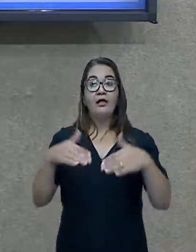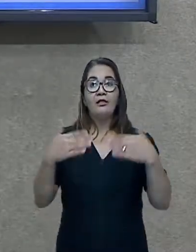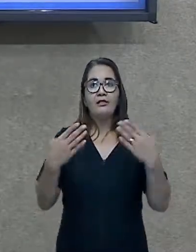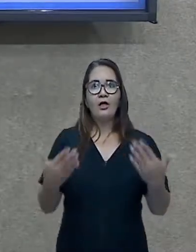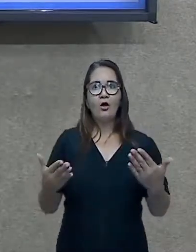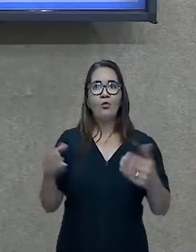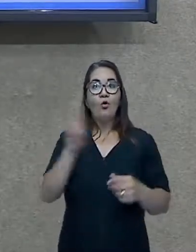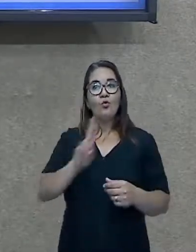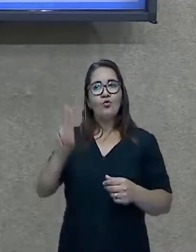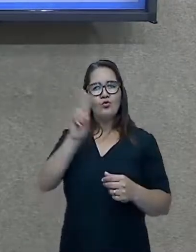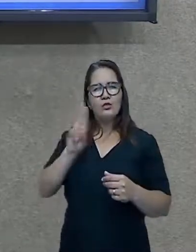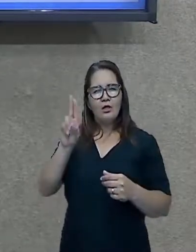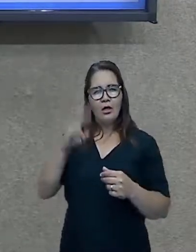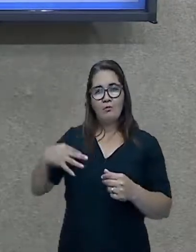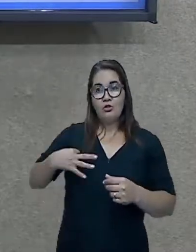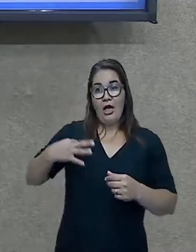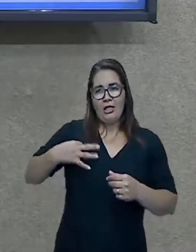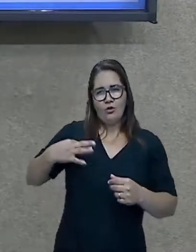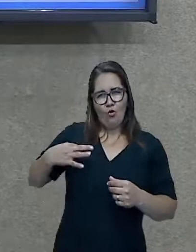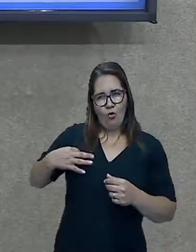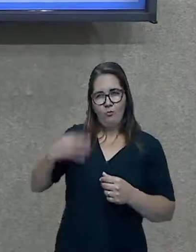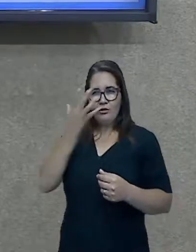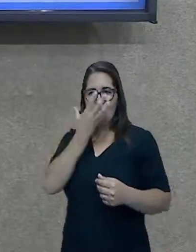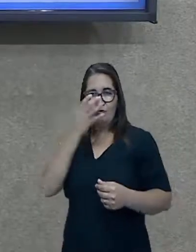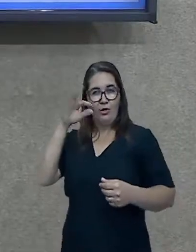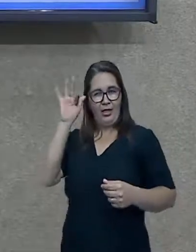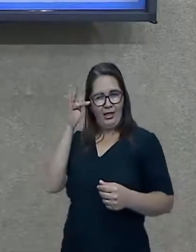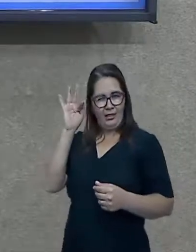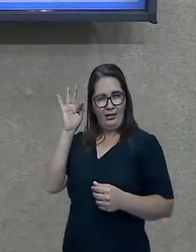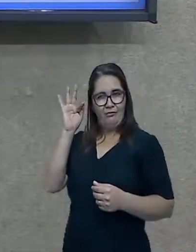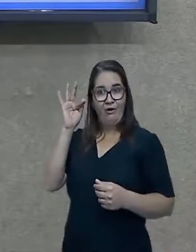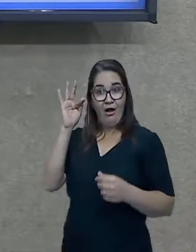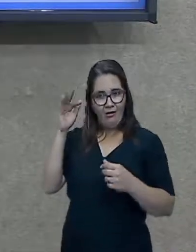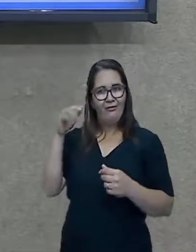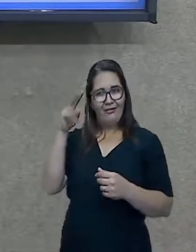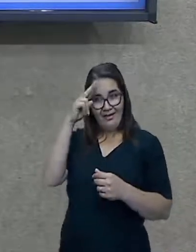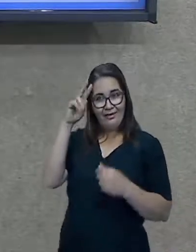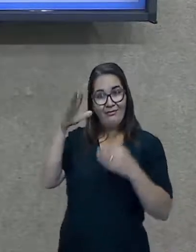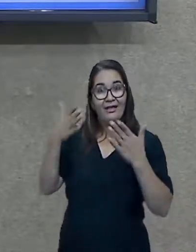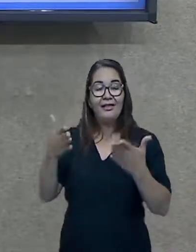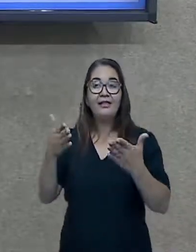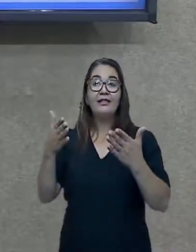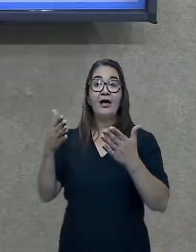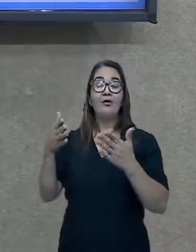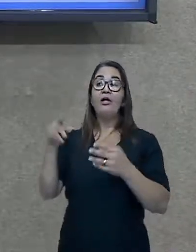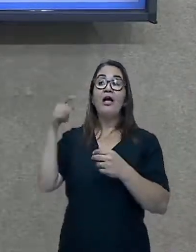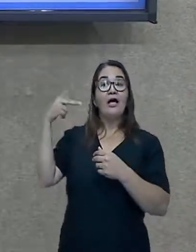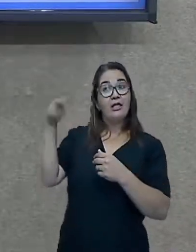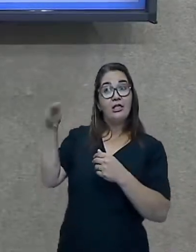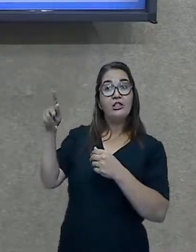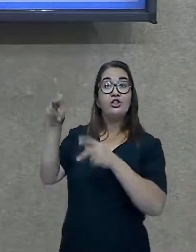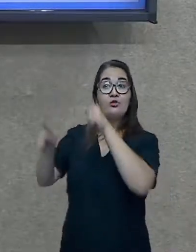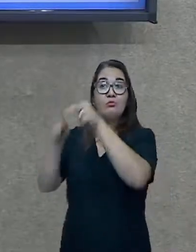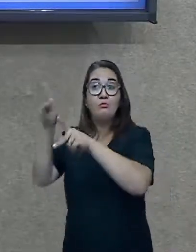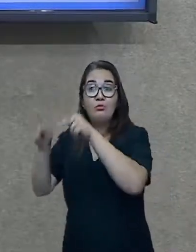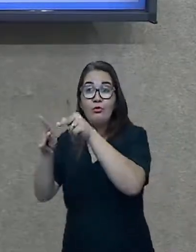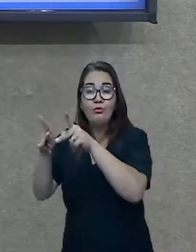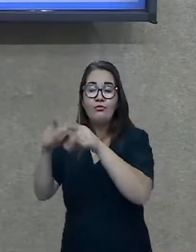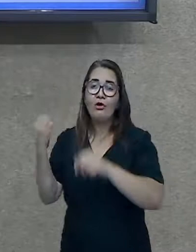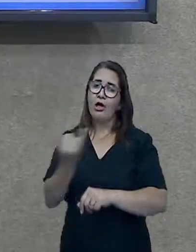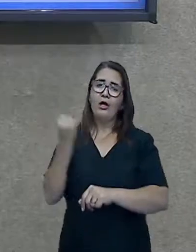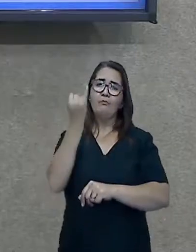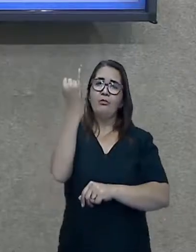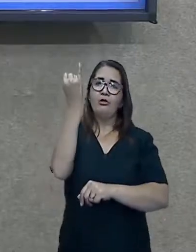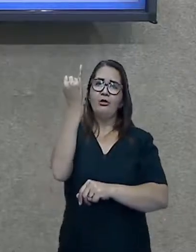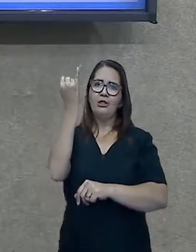Com isso, os iorubás, dessa forma, constituem uma parte importante da história do Brasil, por ser a